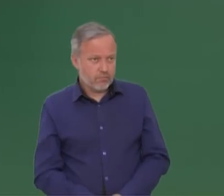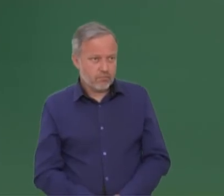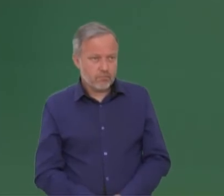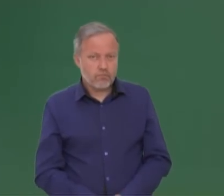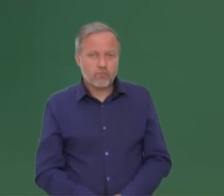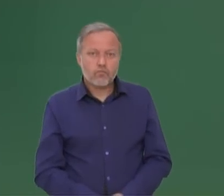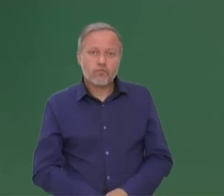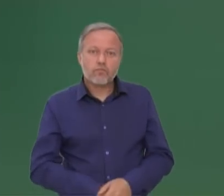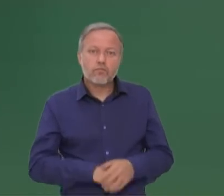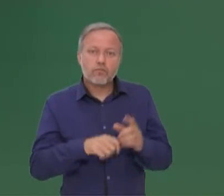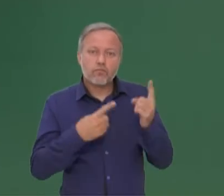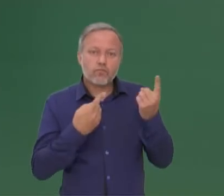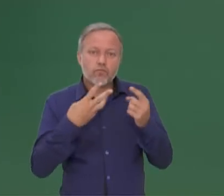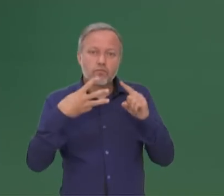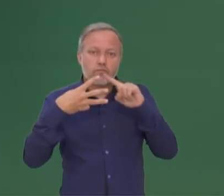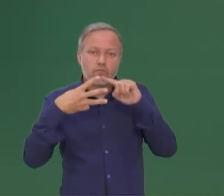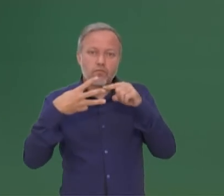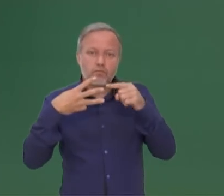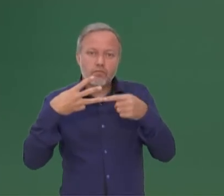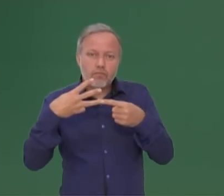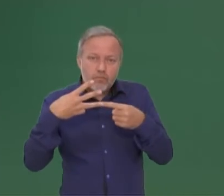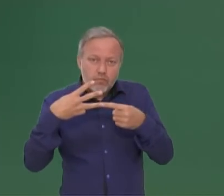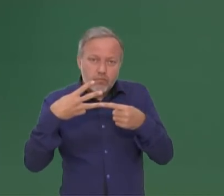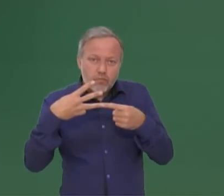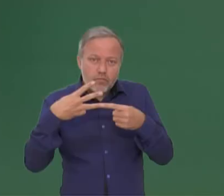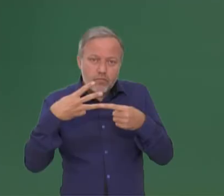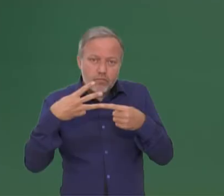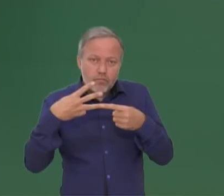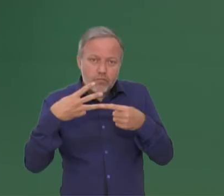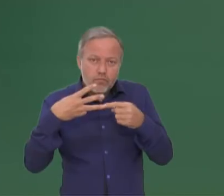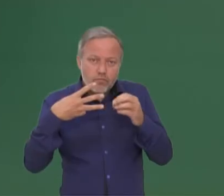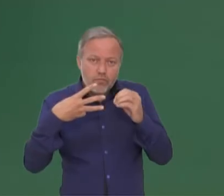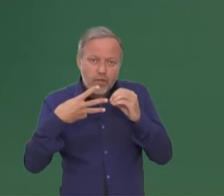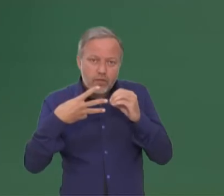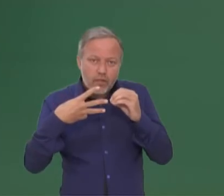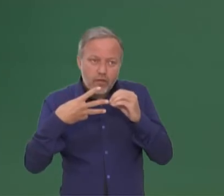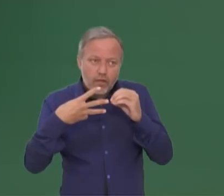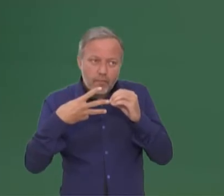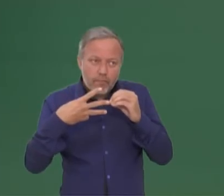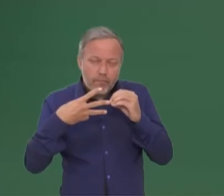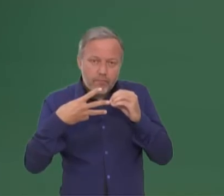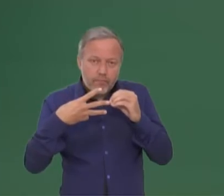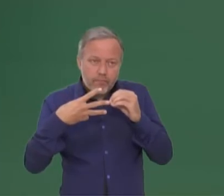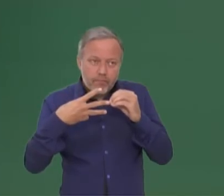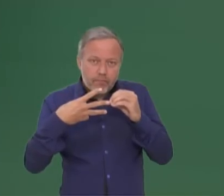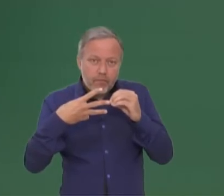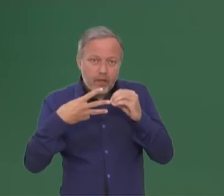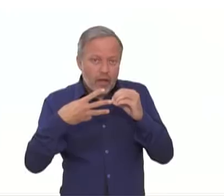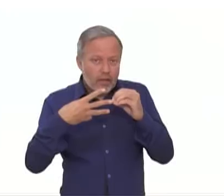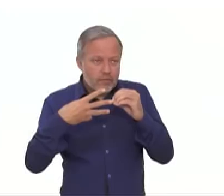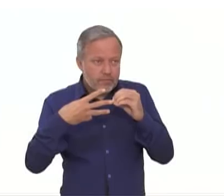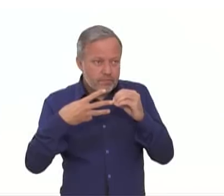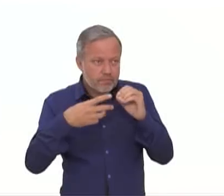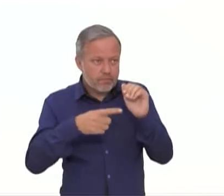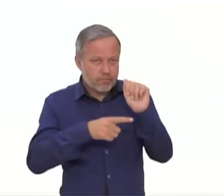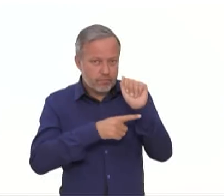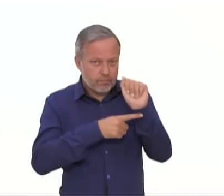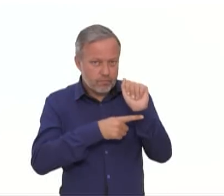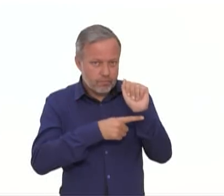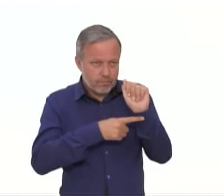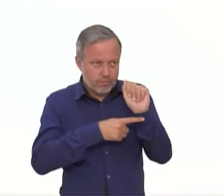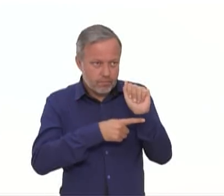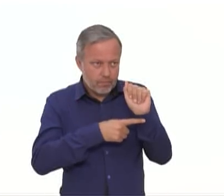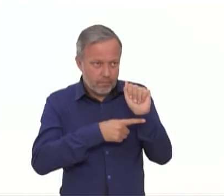Quais são as três principais partes de uma célula? Esse exercício tinha pegadinha. Resposta